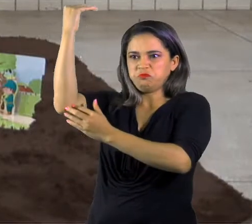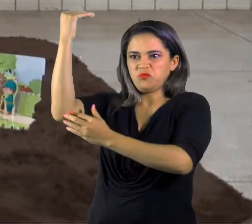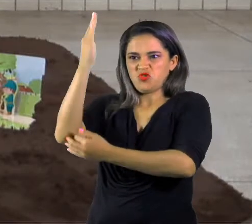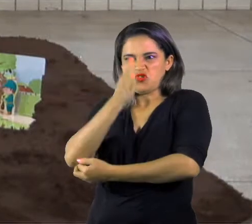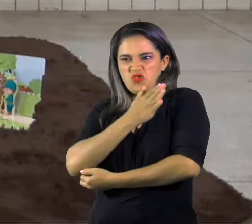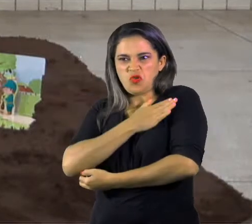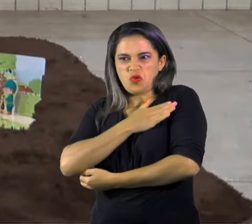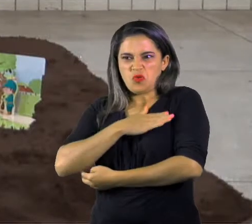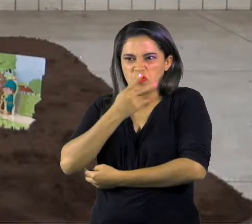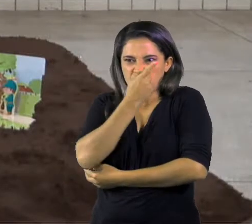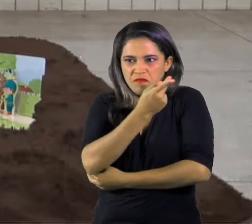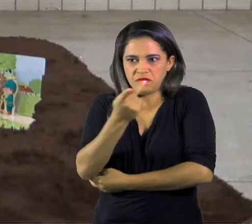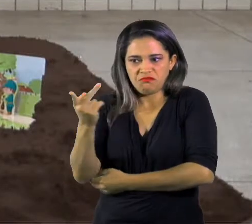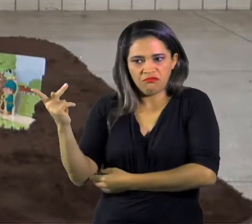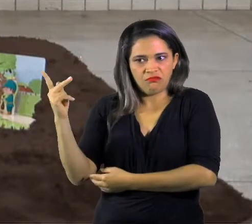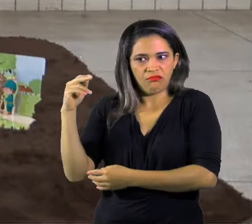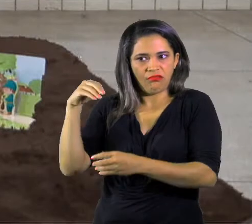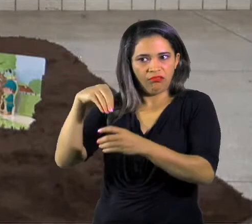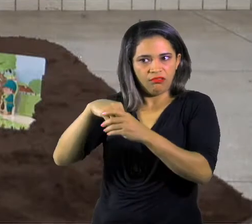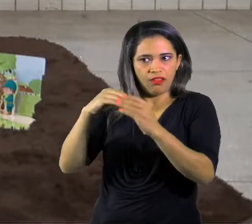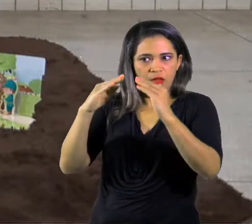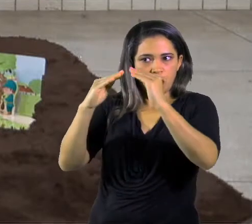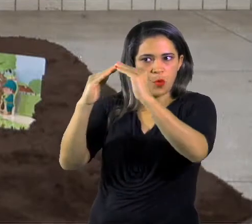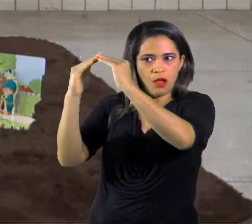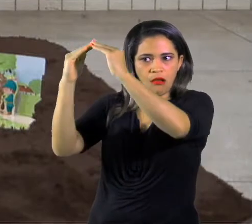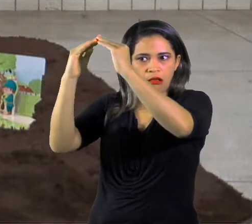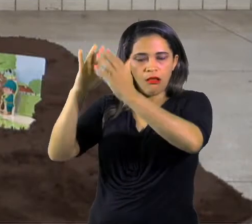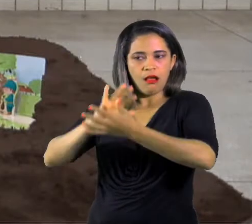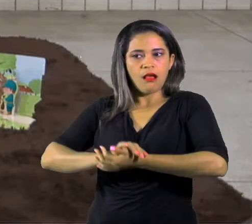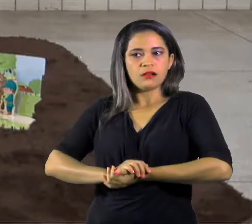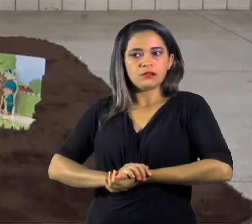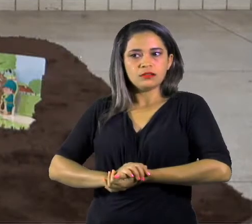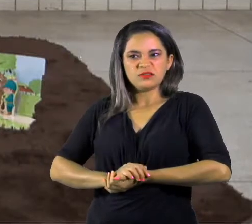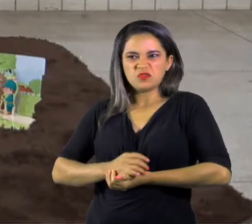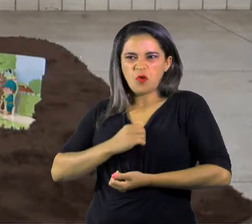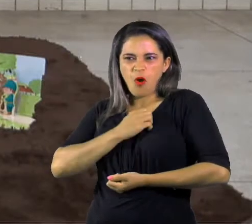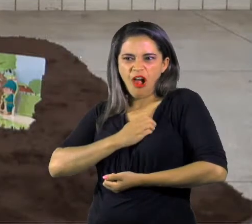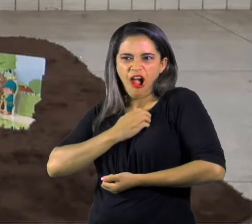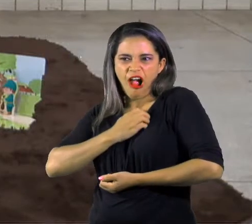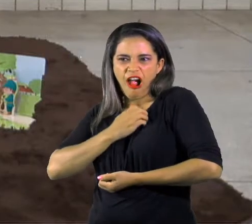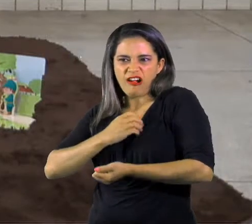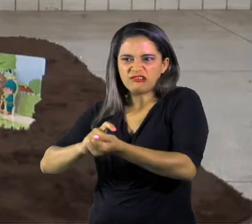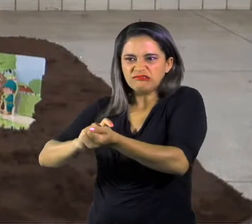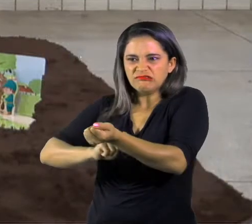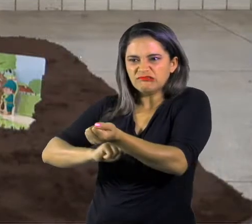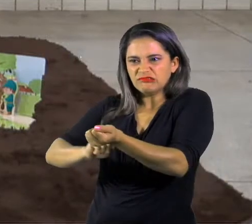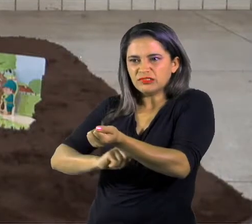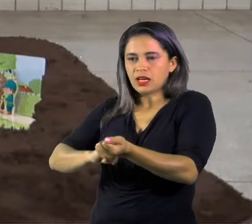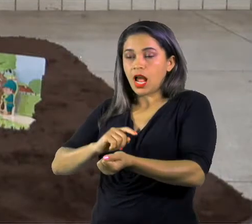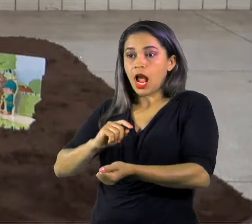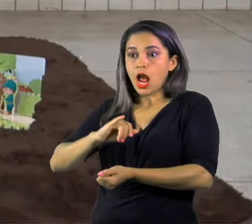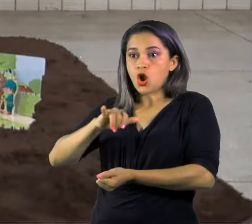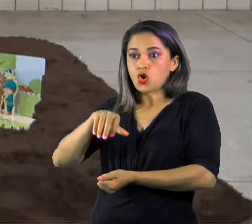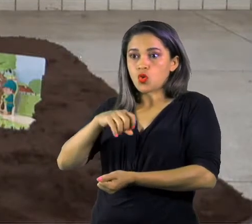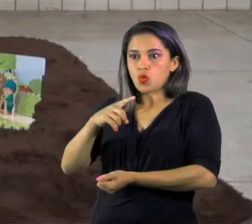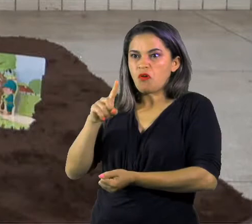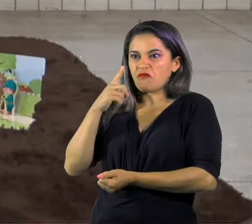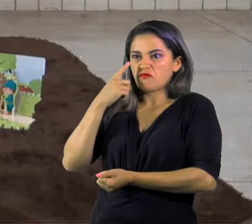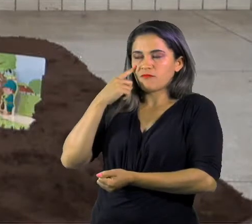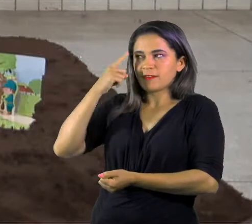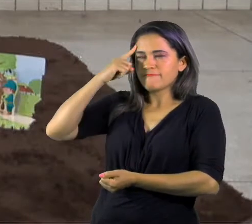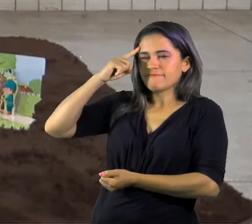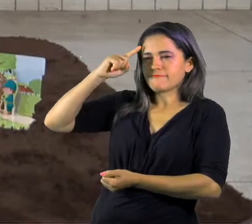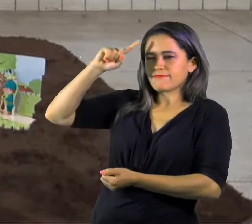castelo. E aí o gigante ficou muito bravo. Mas João teve uma ideia para resolver aquela braveza do